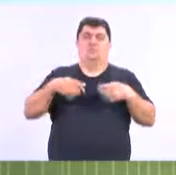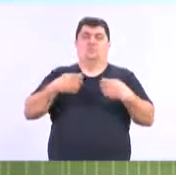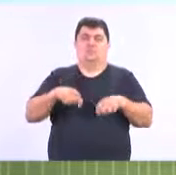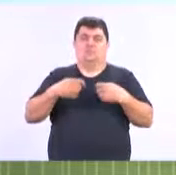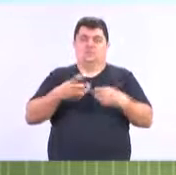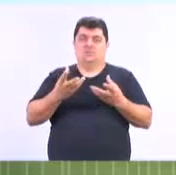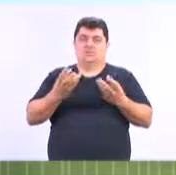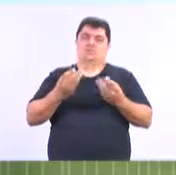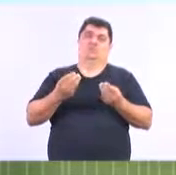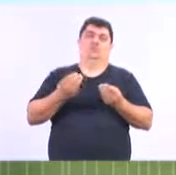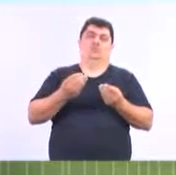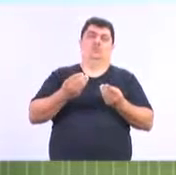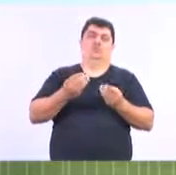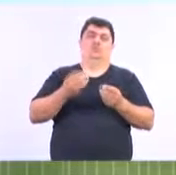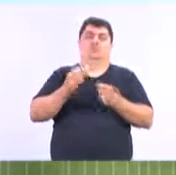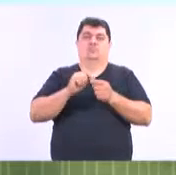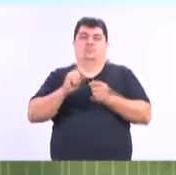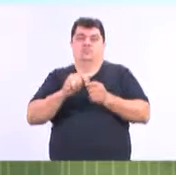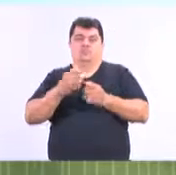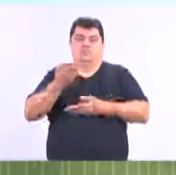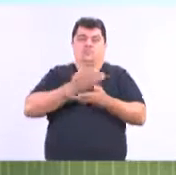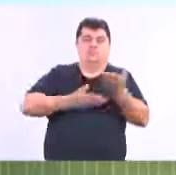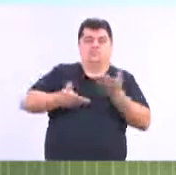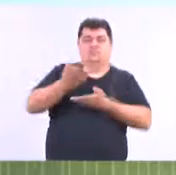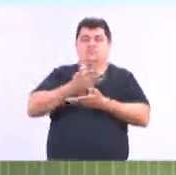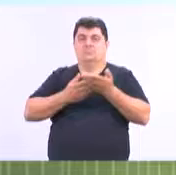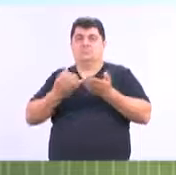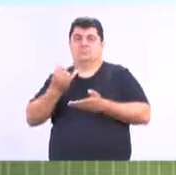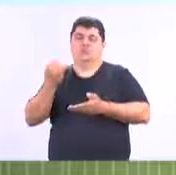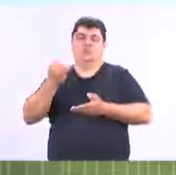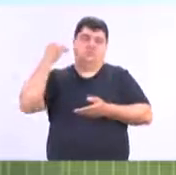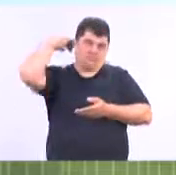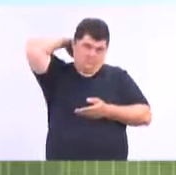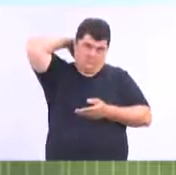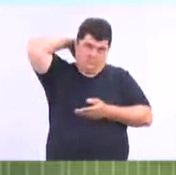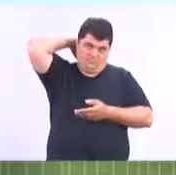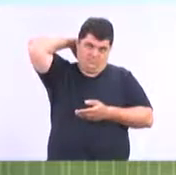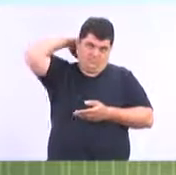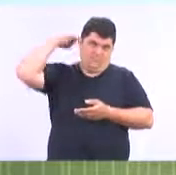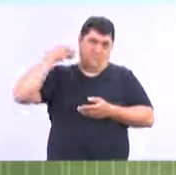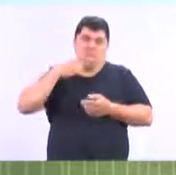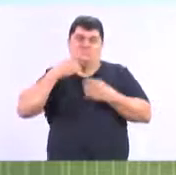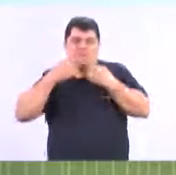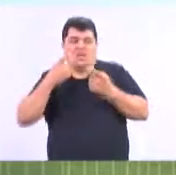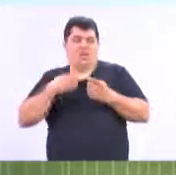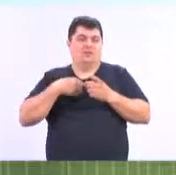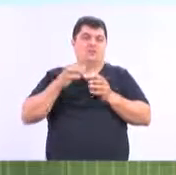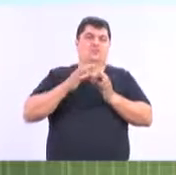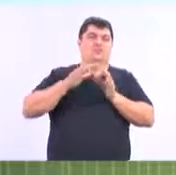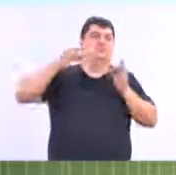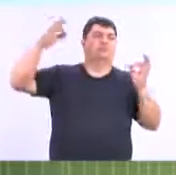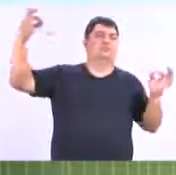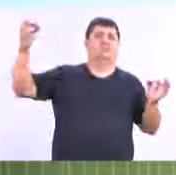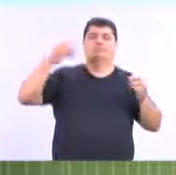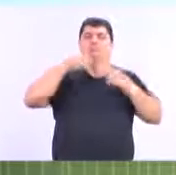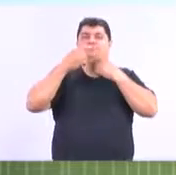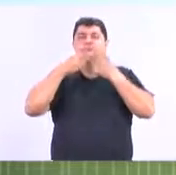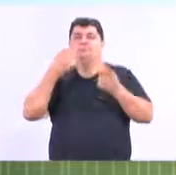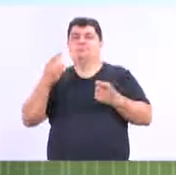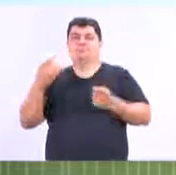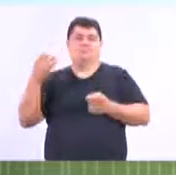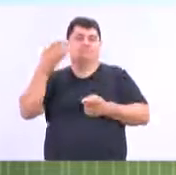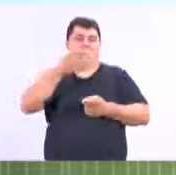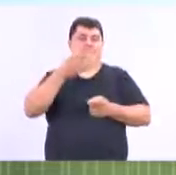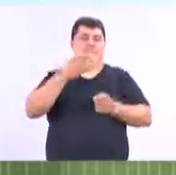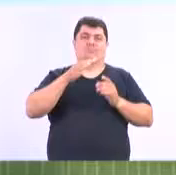muito disso. A gente precisa que as pessoas interajam, conversem, é claro. Professor, não tem como, eu moro distante demais, eu não tenho como, não chego perto